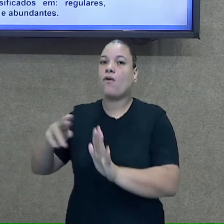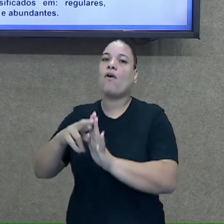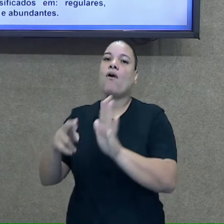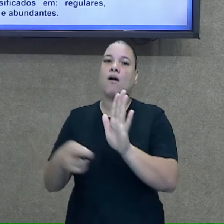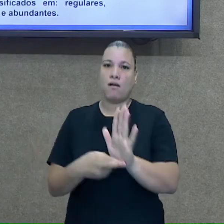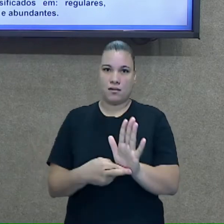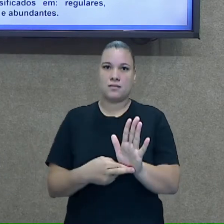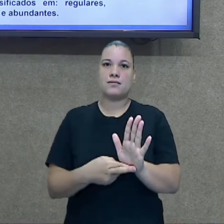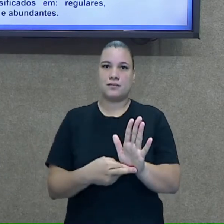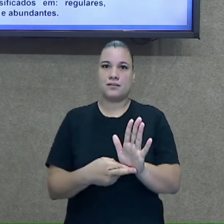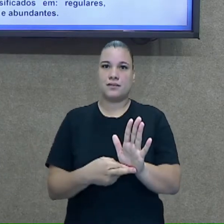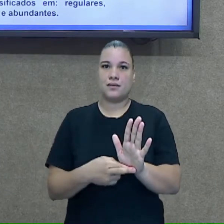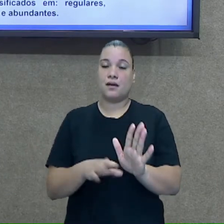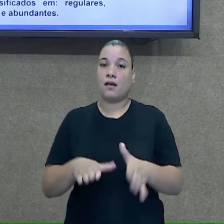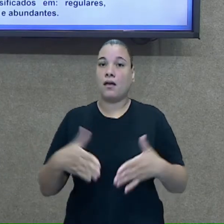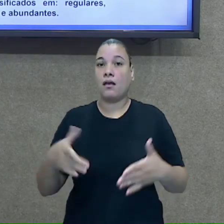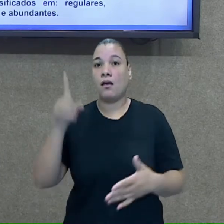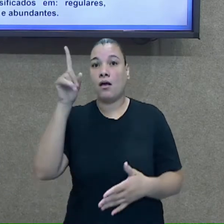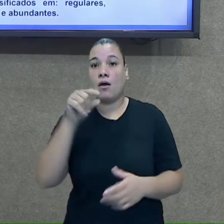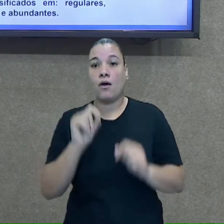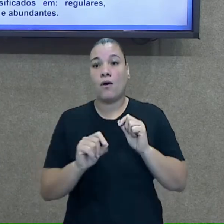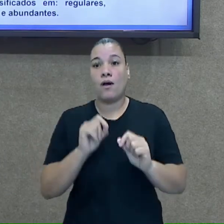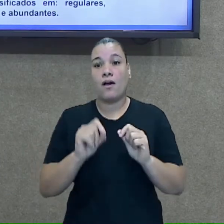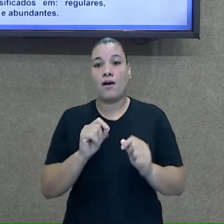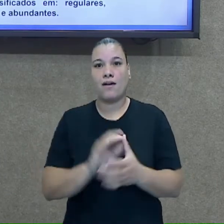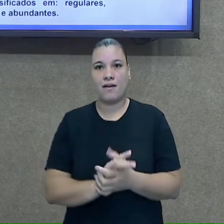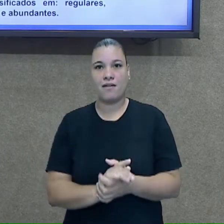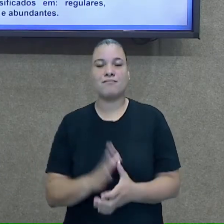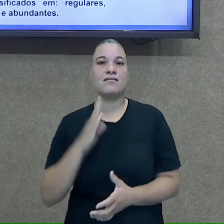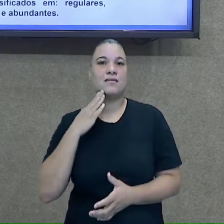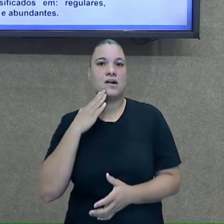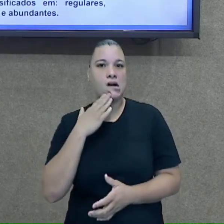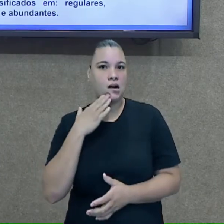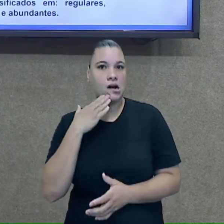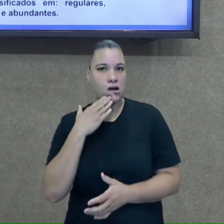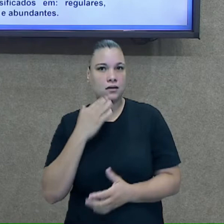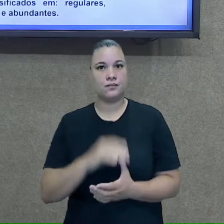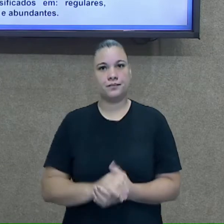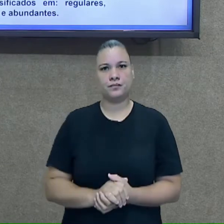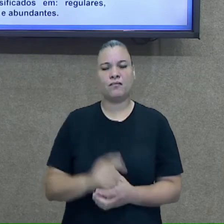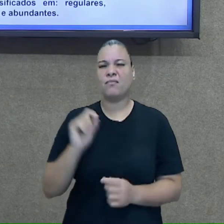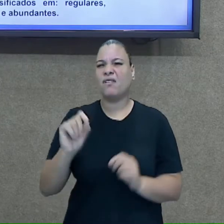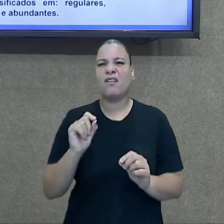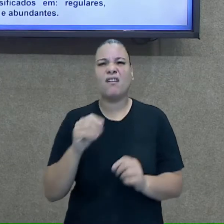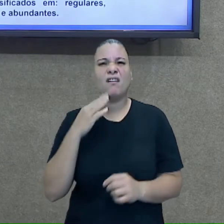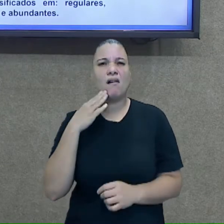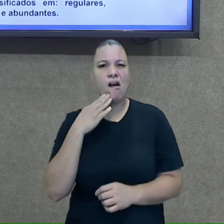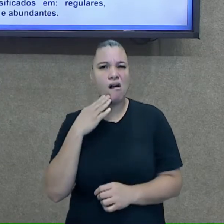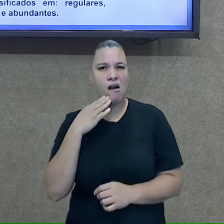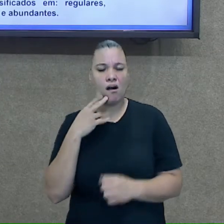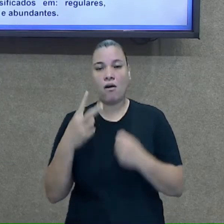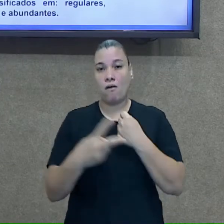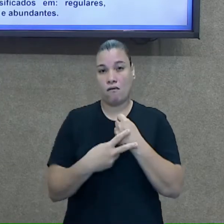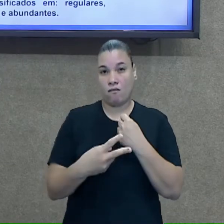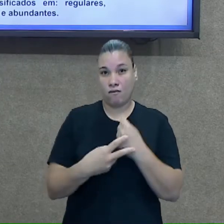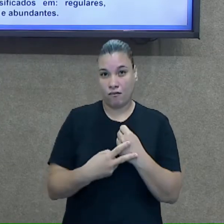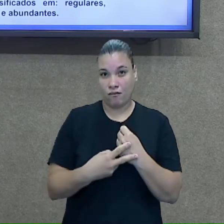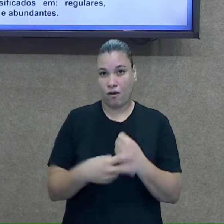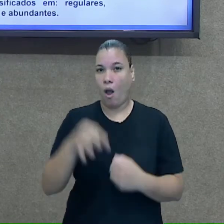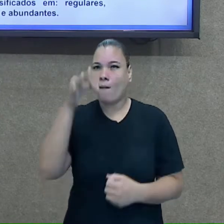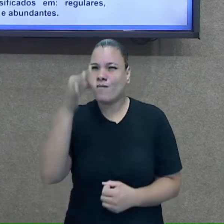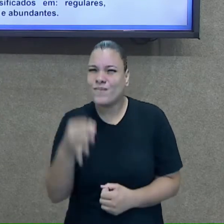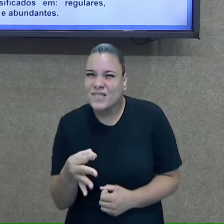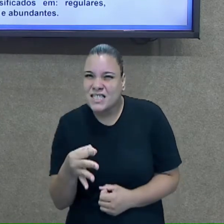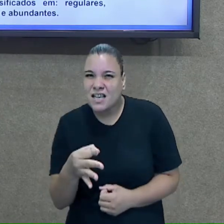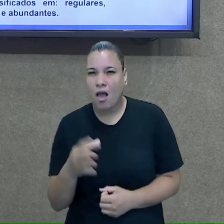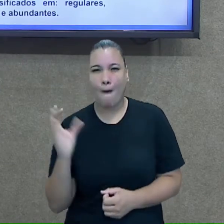as definições de vários dicionários, a palavra defectiva significa isso, que não é perfeito, é defeituoso. Um